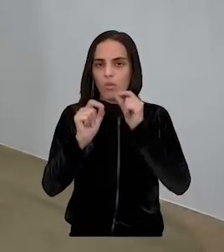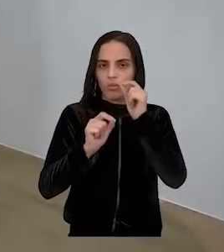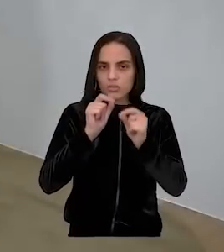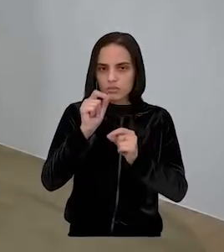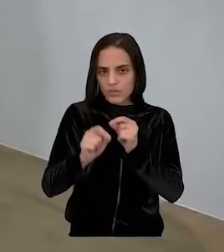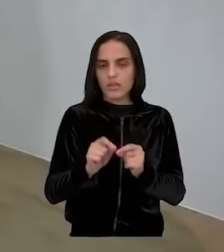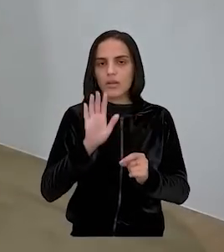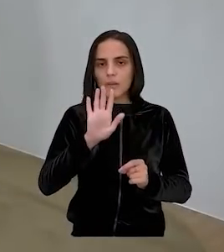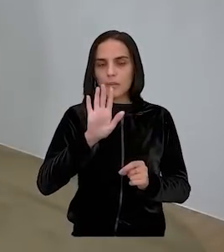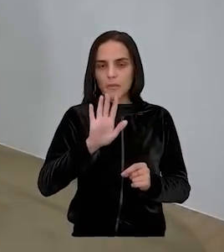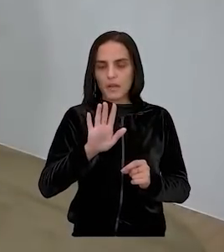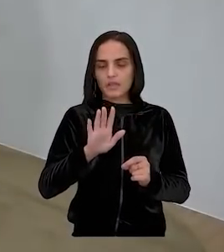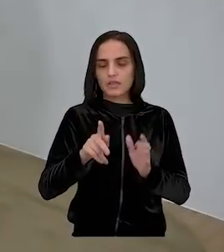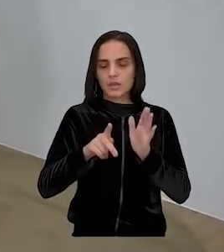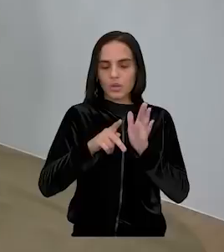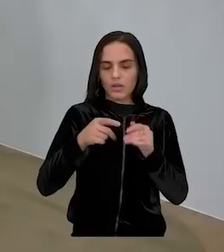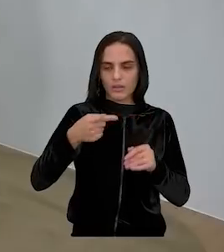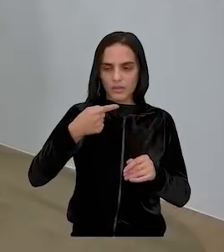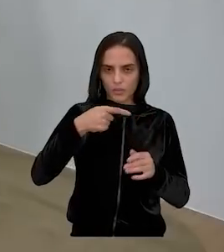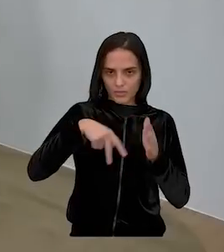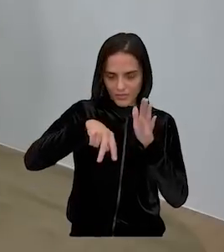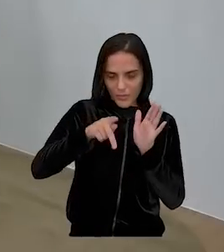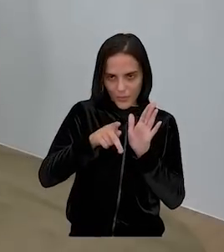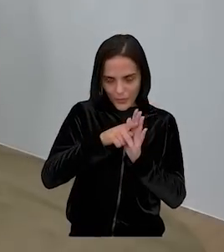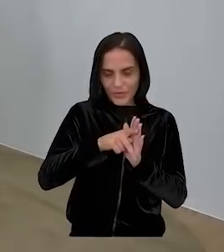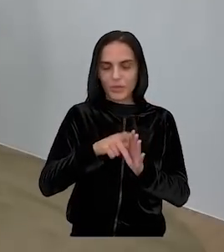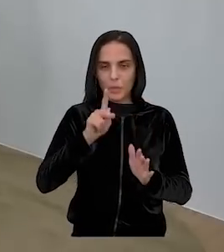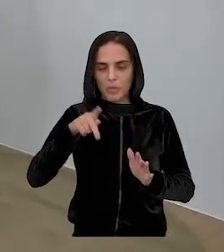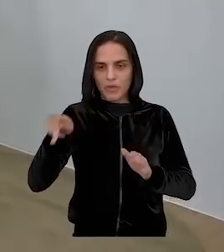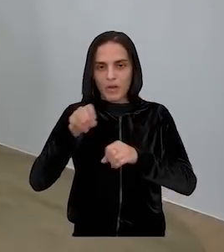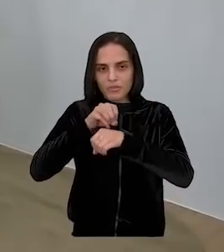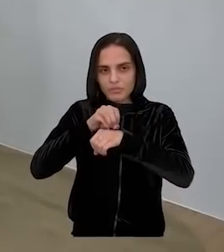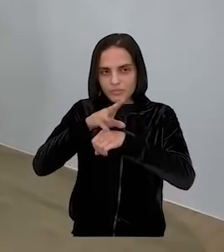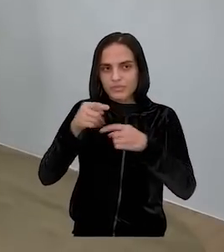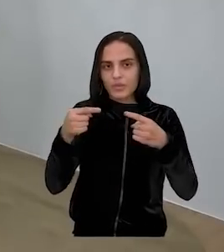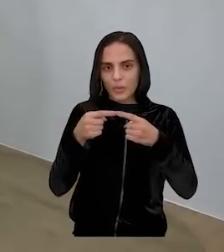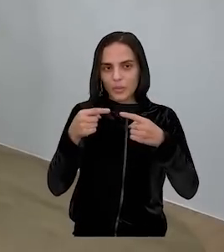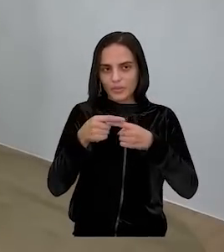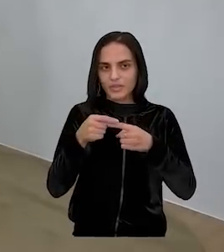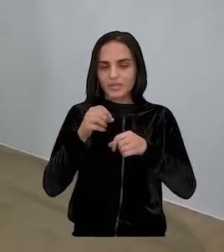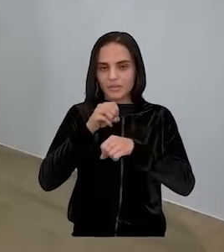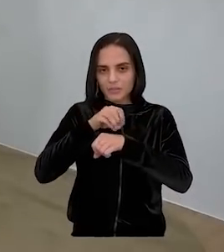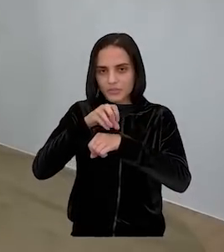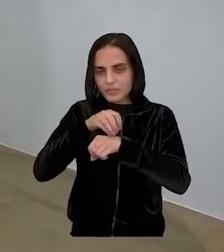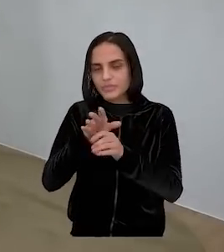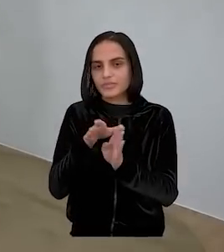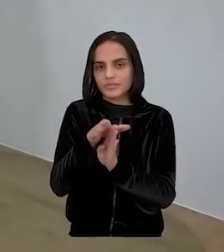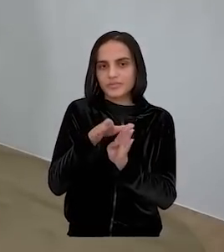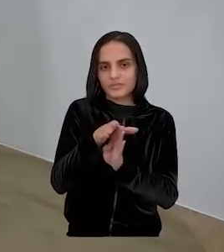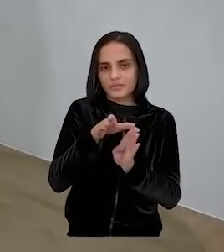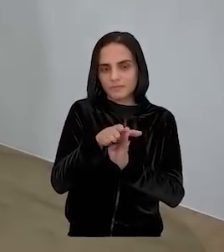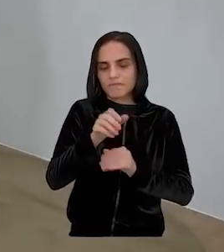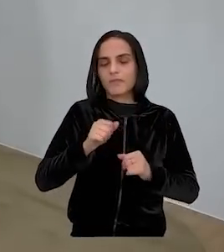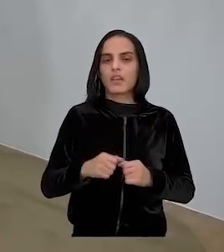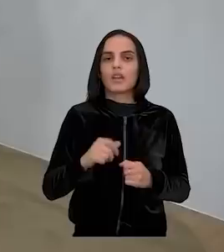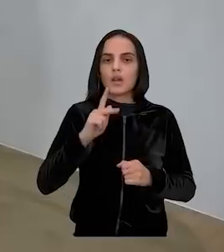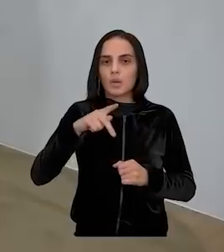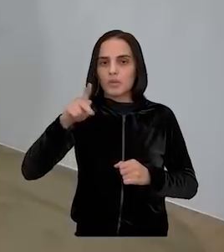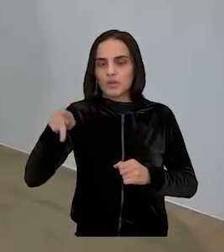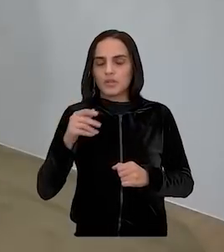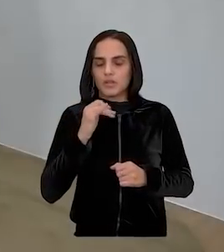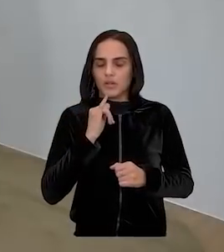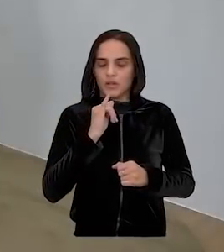Mas a nossa função é essa. Pro José, deve ser o Rogério, não é saudável